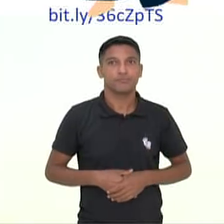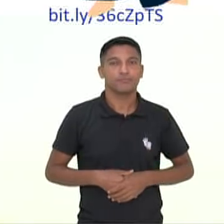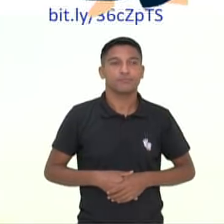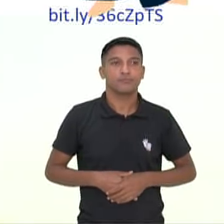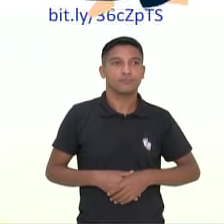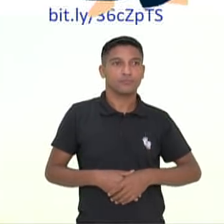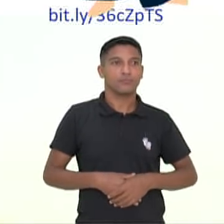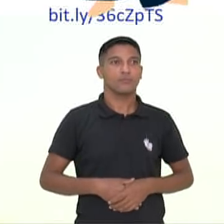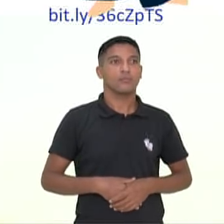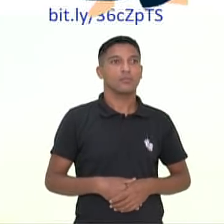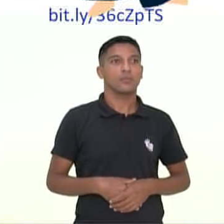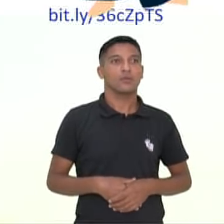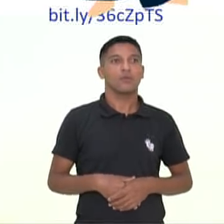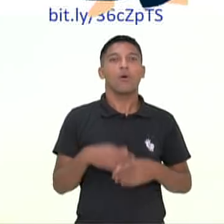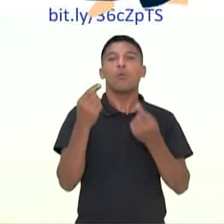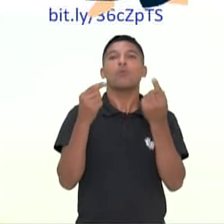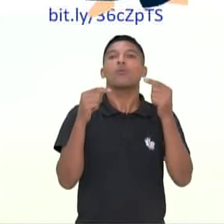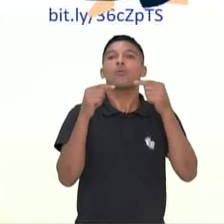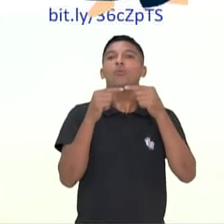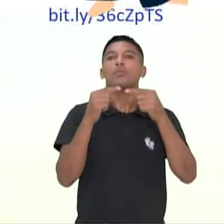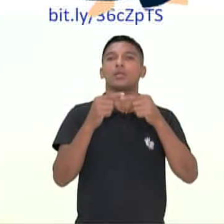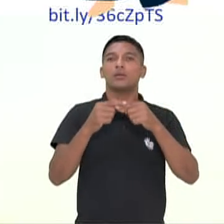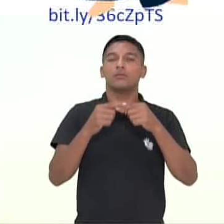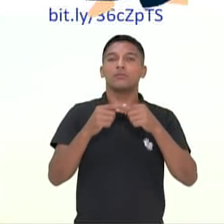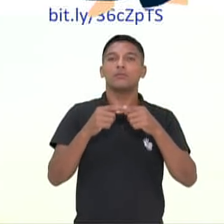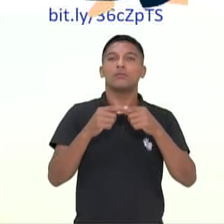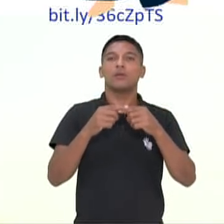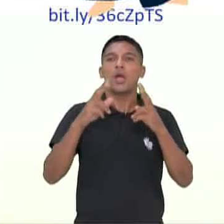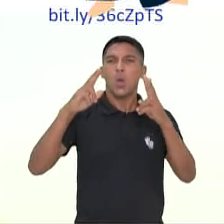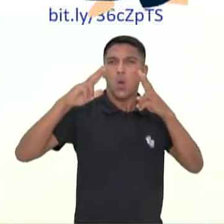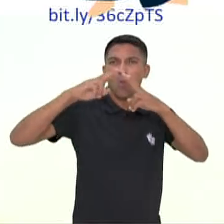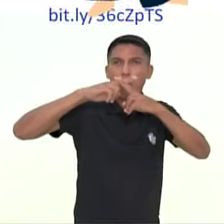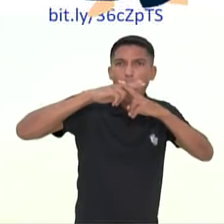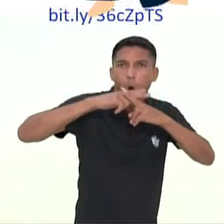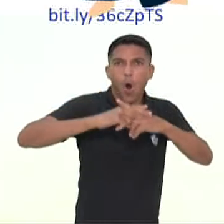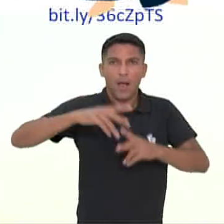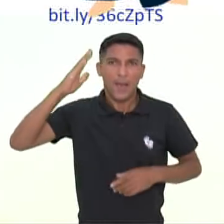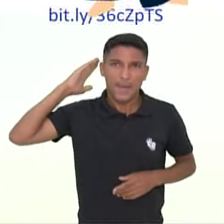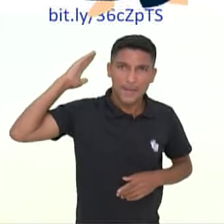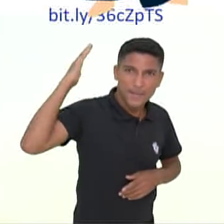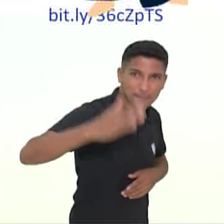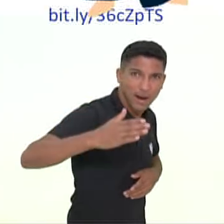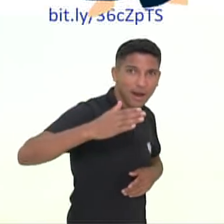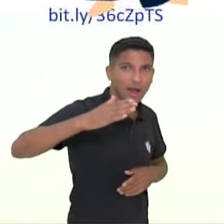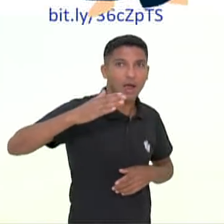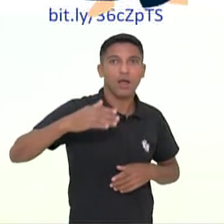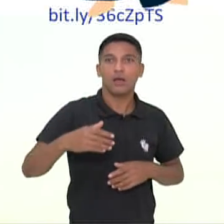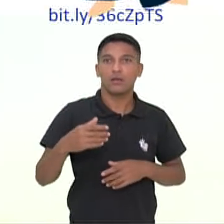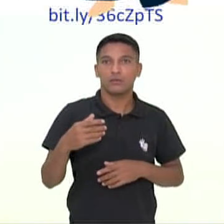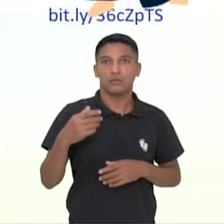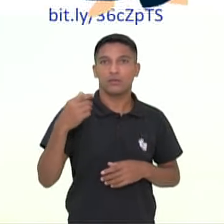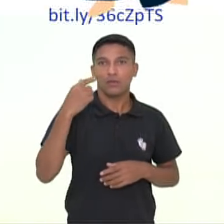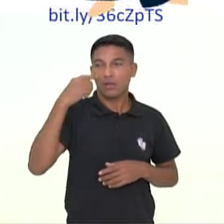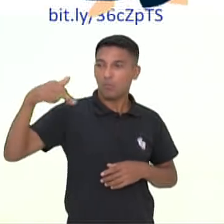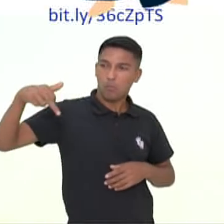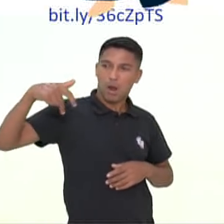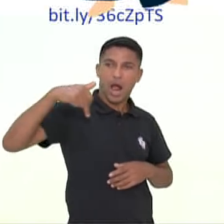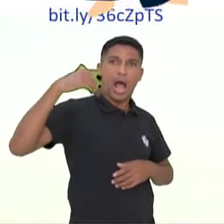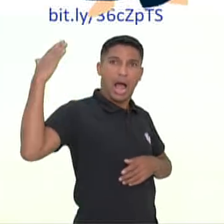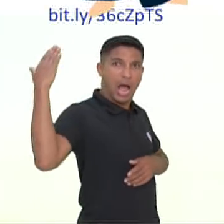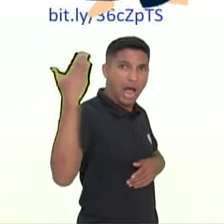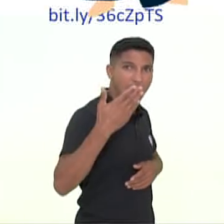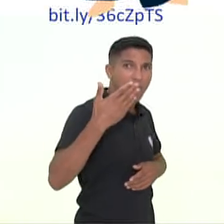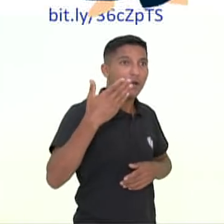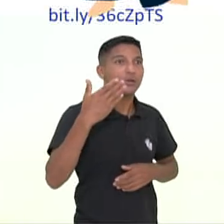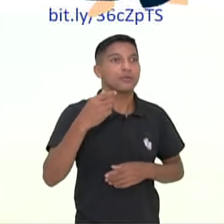indivíduos de sua condição de servibilidade. E a alternativa E, a harmonia seja entre seus praticantes,